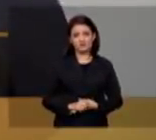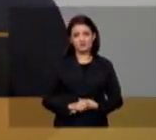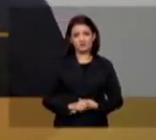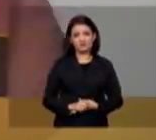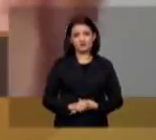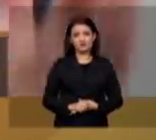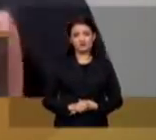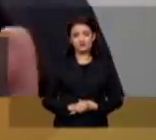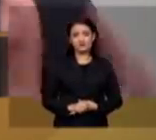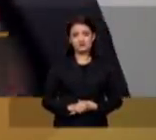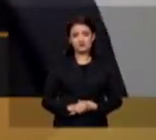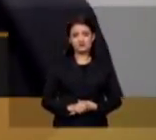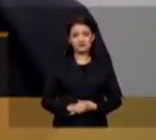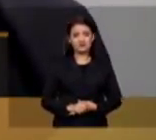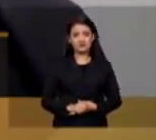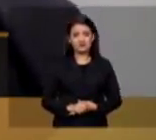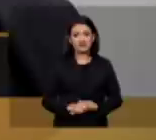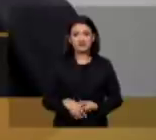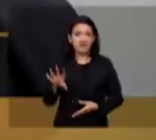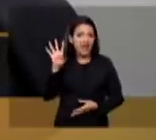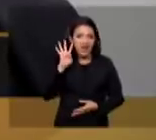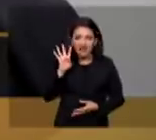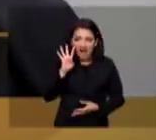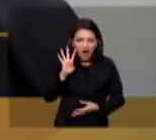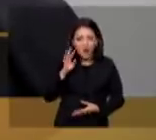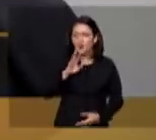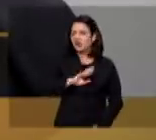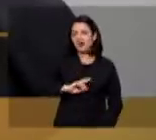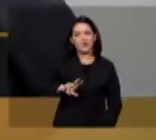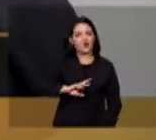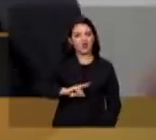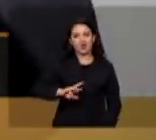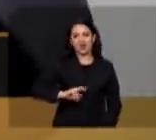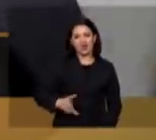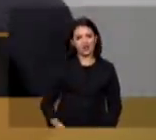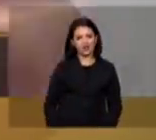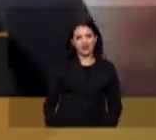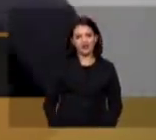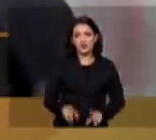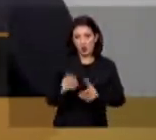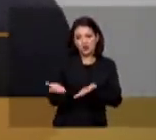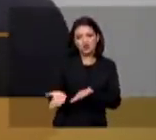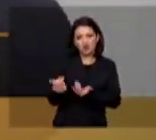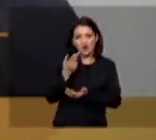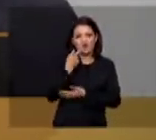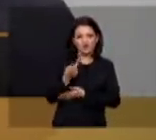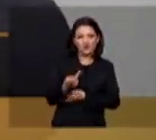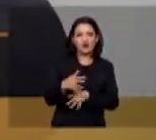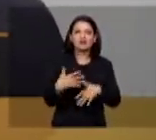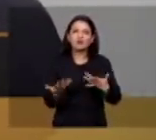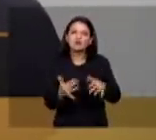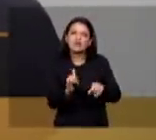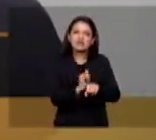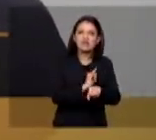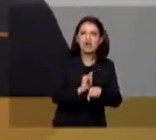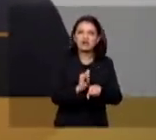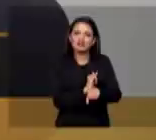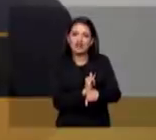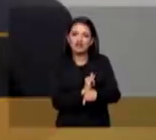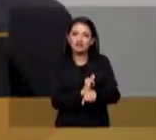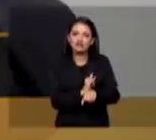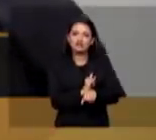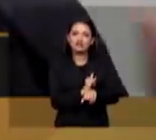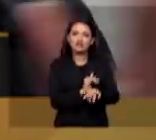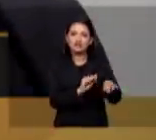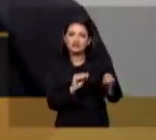Não é decente, não é legal, como dizem os jovens. Quer dizer, esse tipo de manobra de expediente é